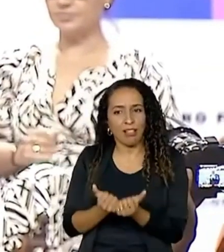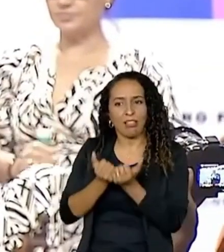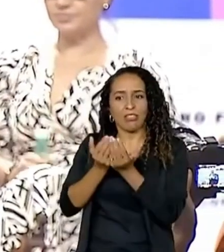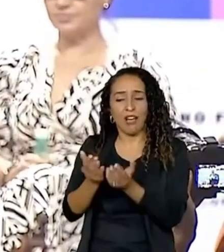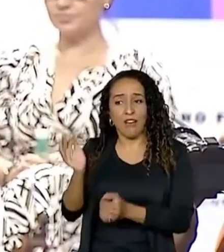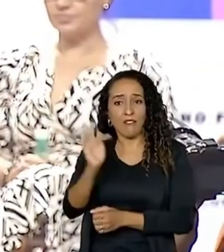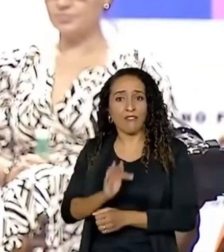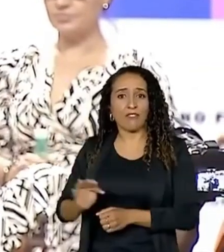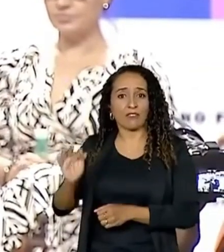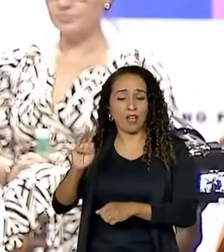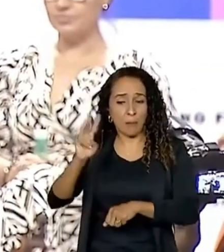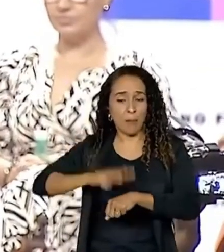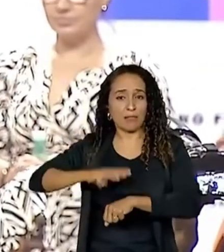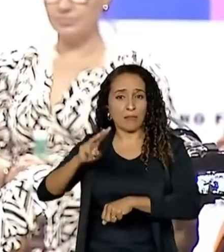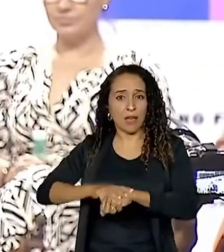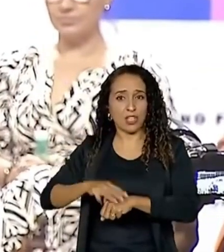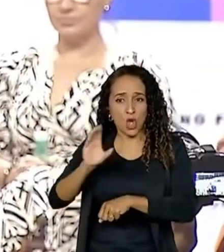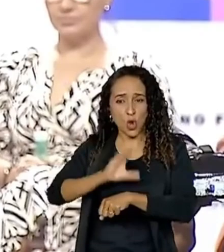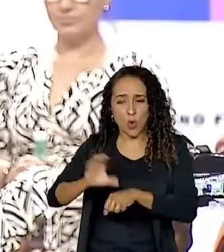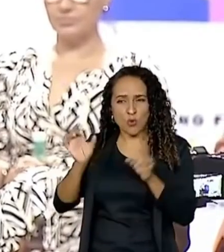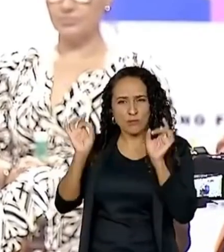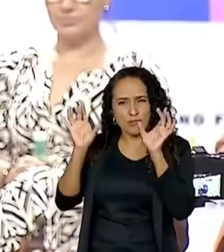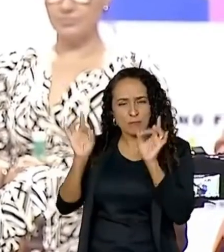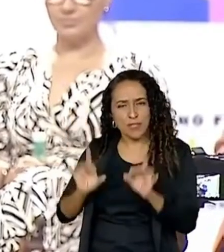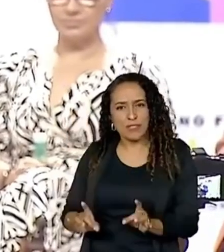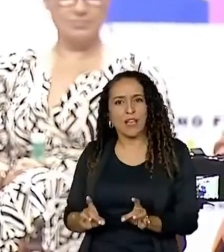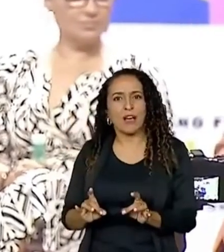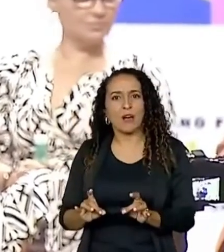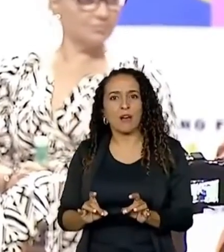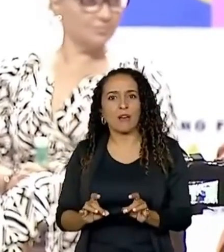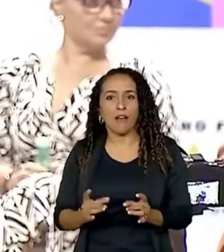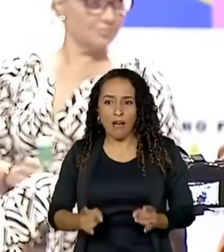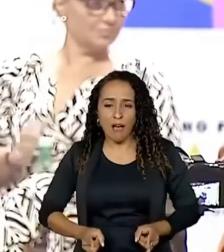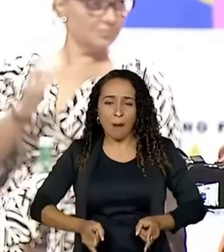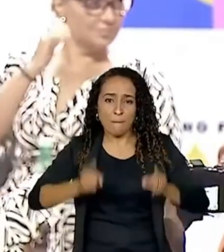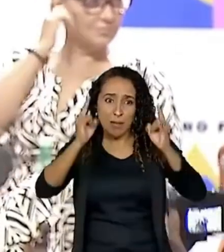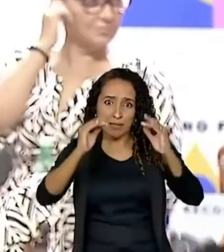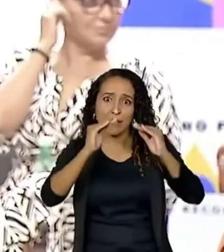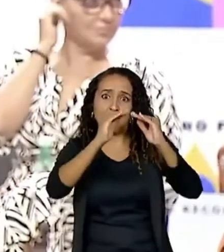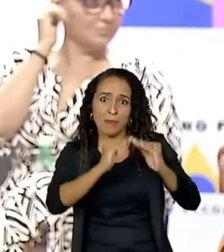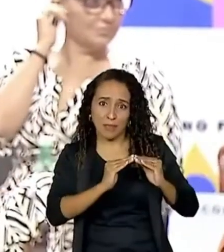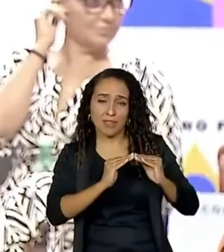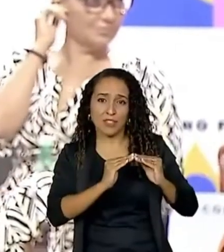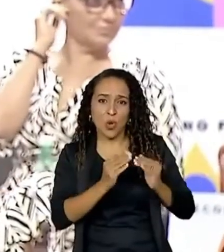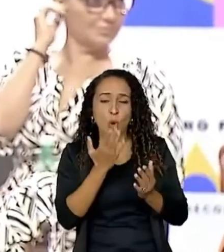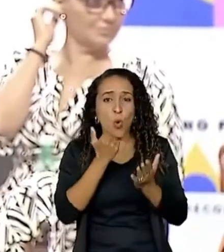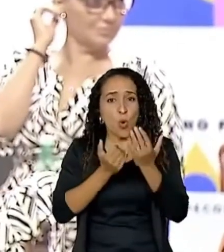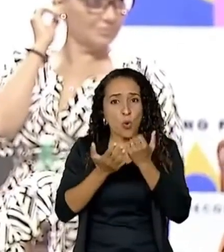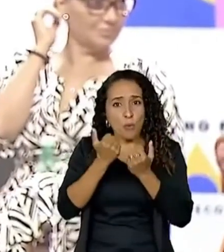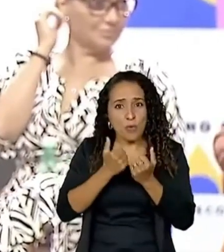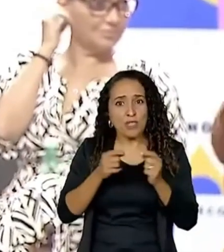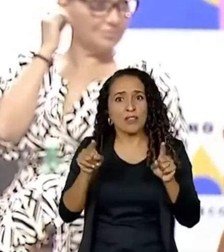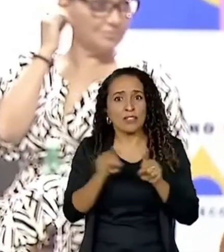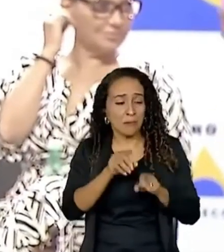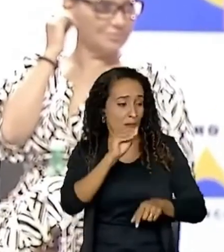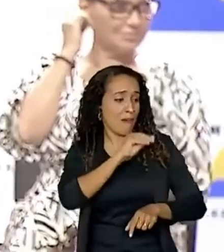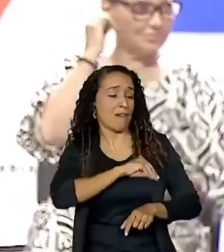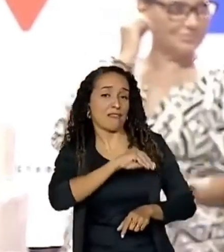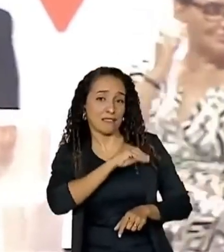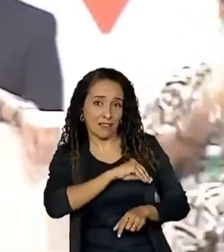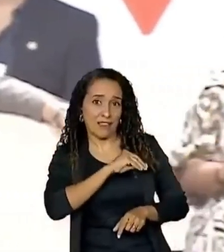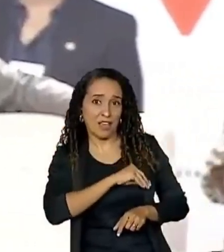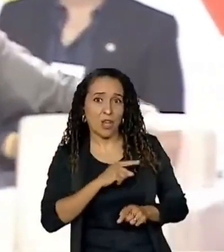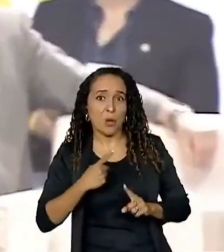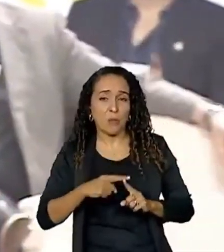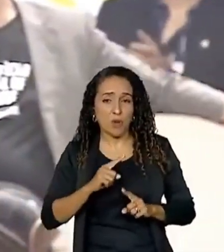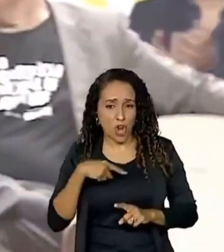de matemática, concurso especial, com apartamento para eles morar, com comida e com salário, porque